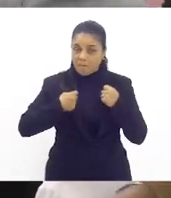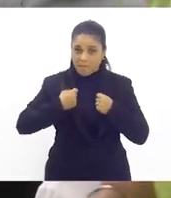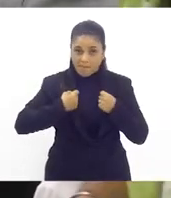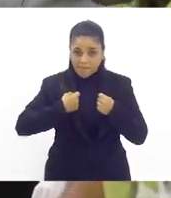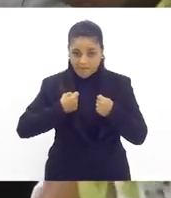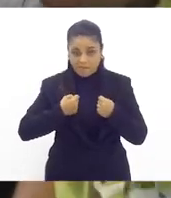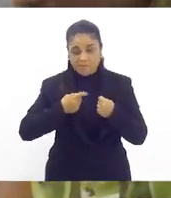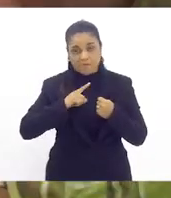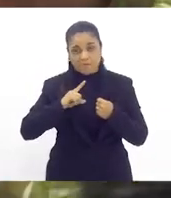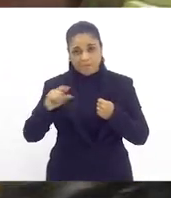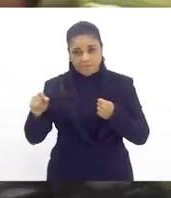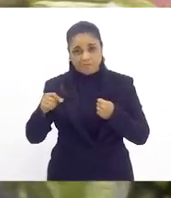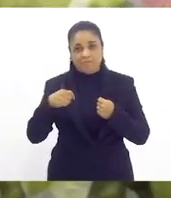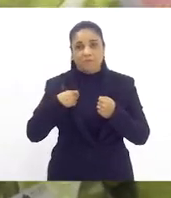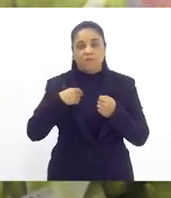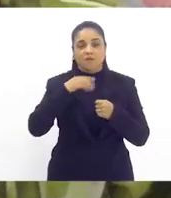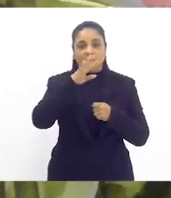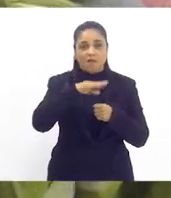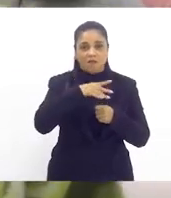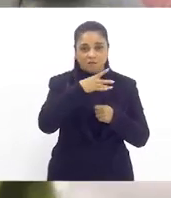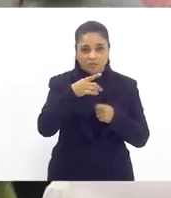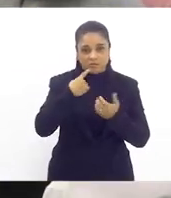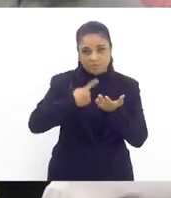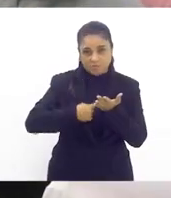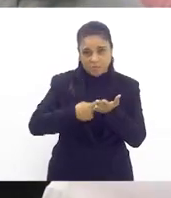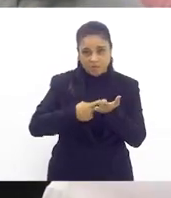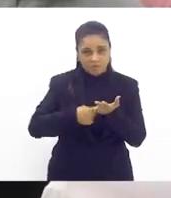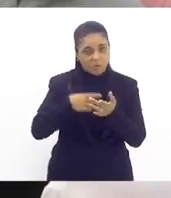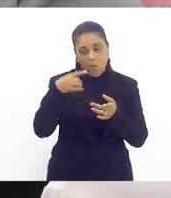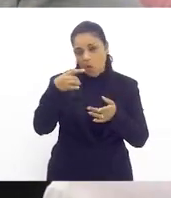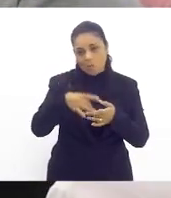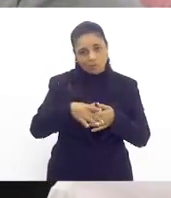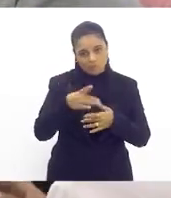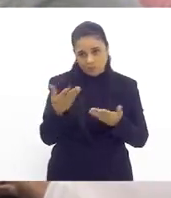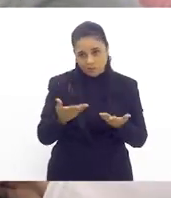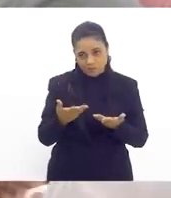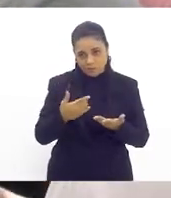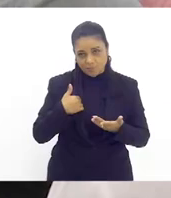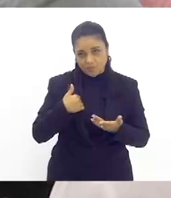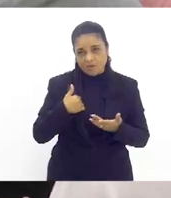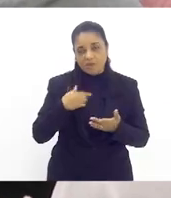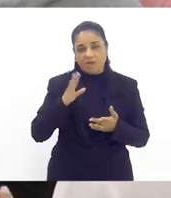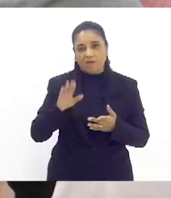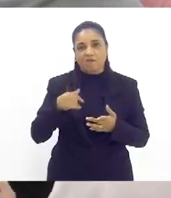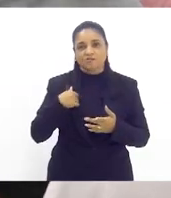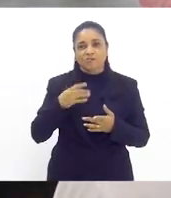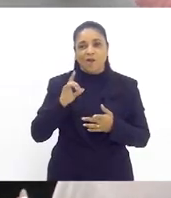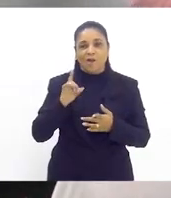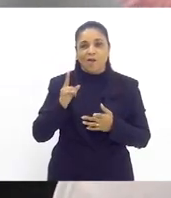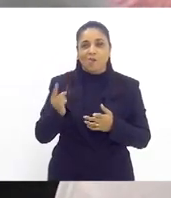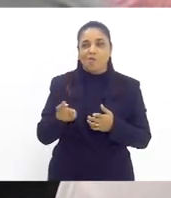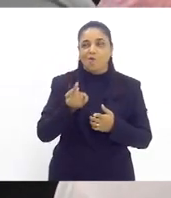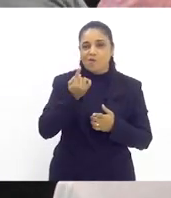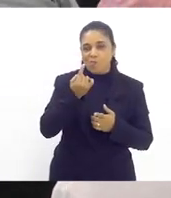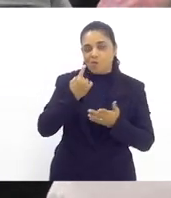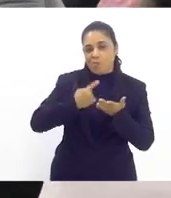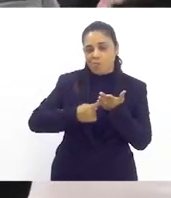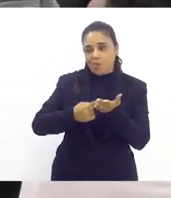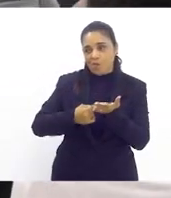para a próxima agenda porque não é a última é deixei já uma na mão que é de uma